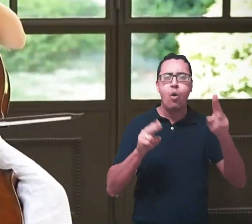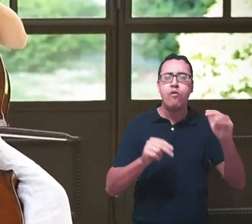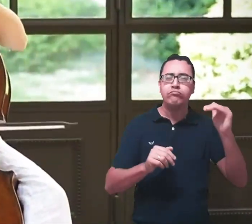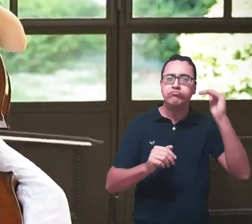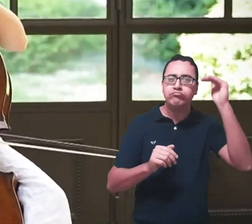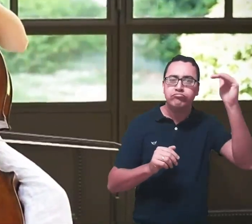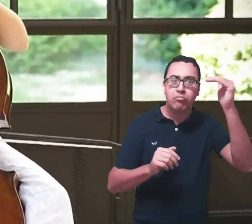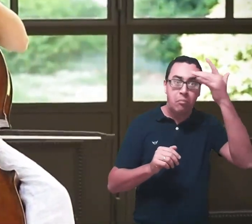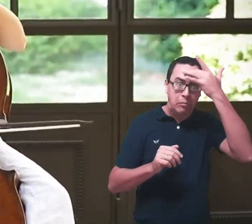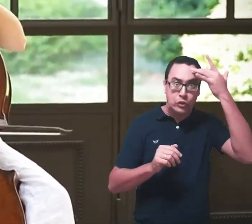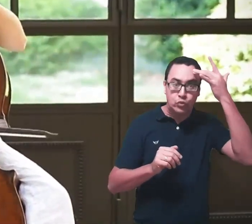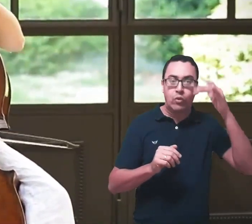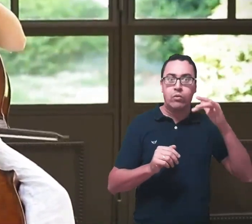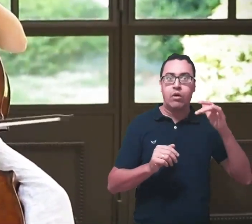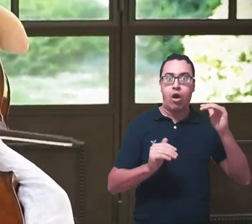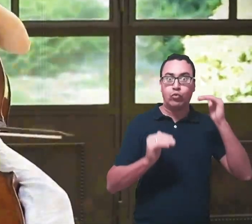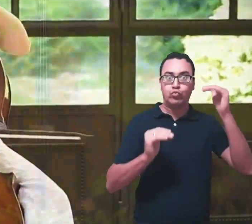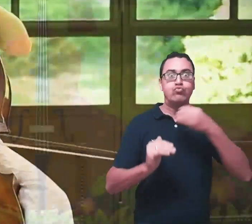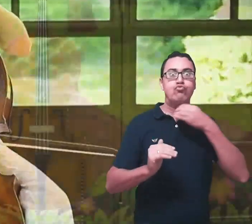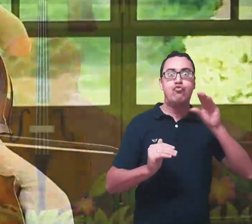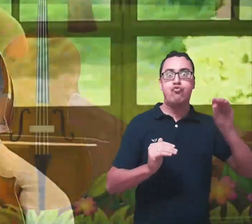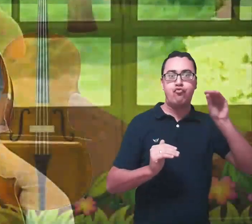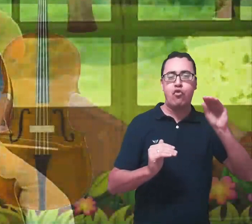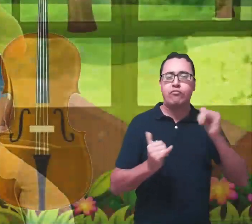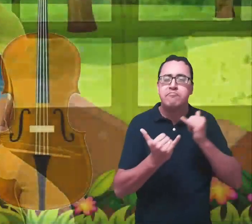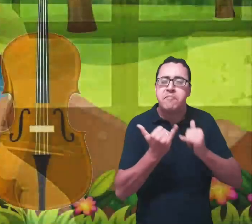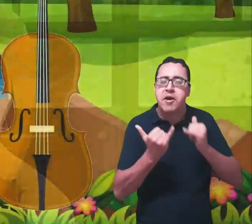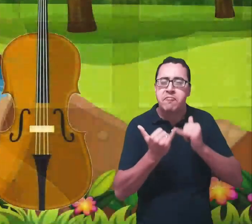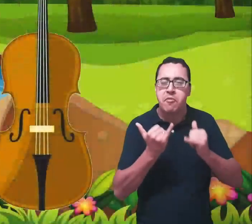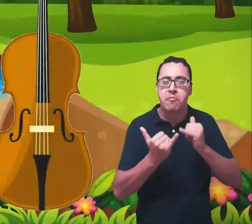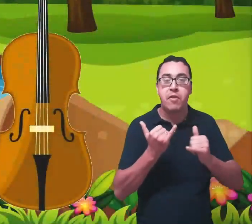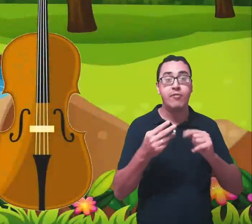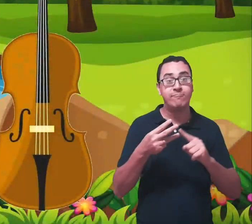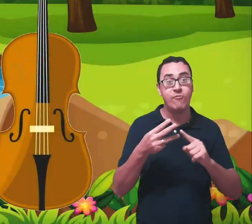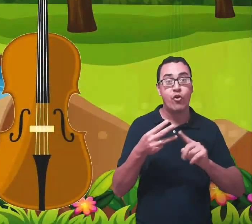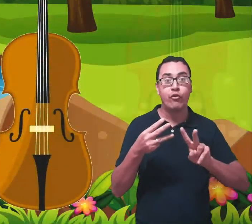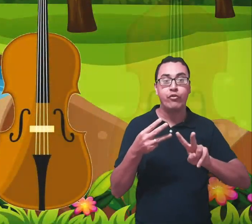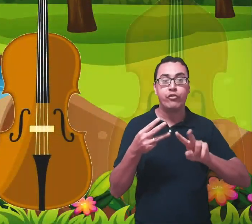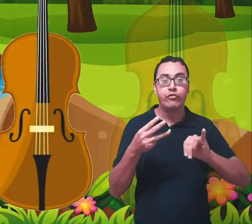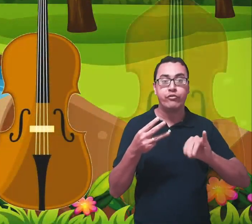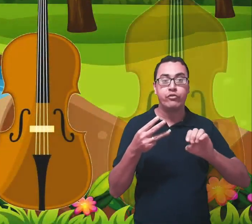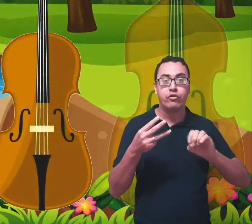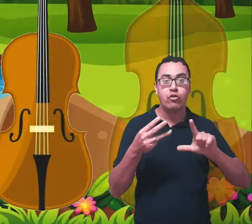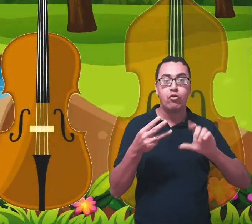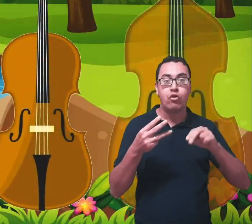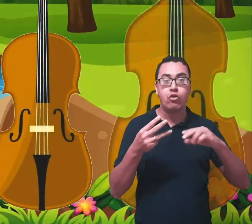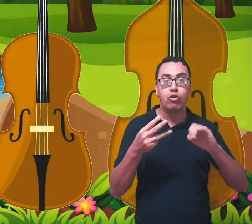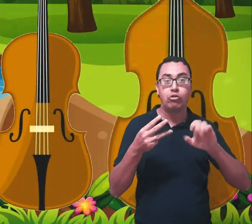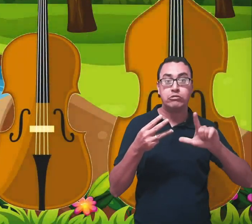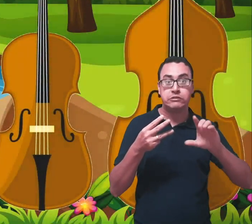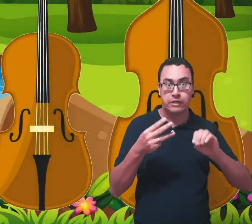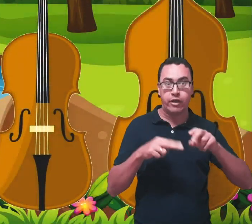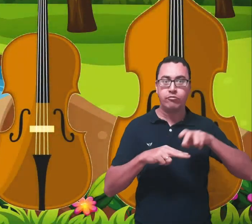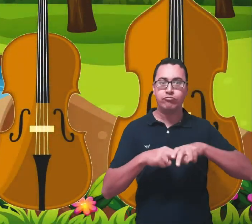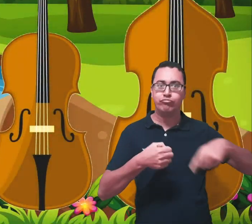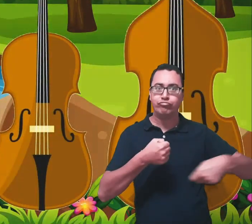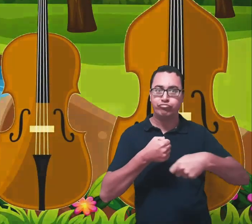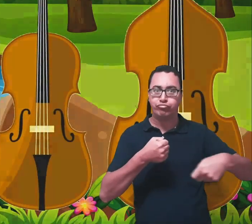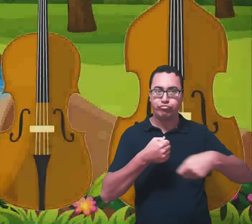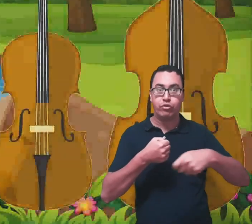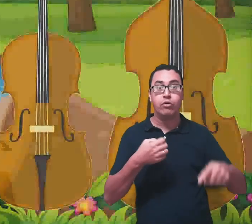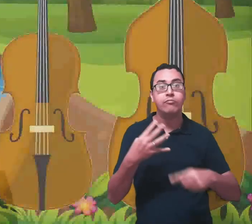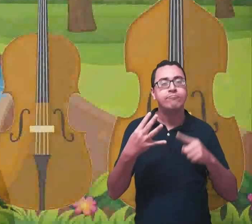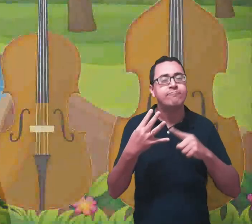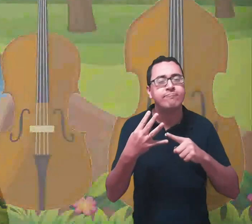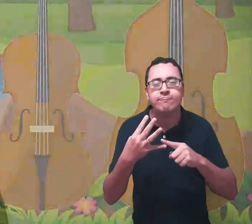adulto. Este é o violoncelo. E por último, o maior de todos. Seu som é